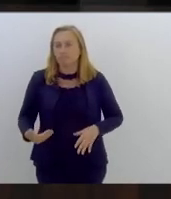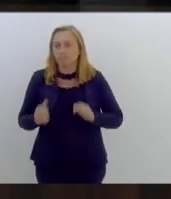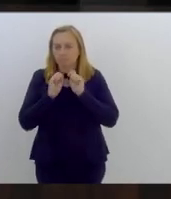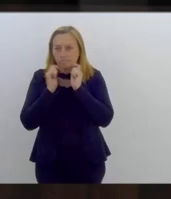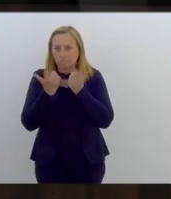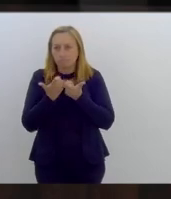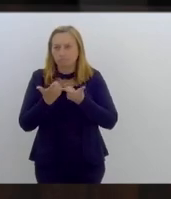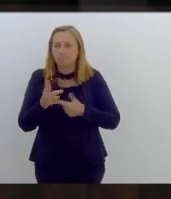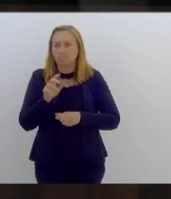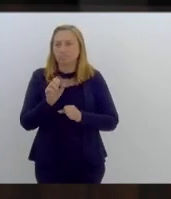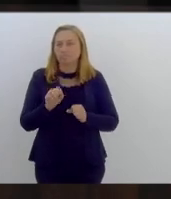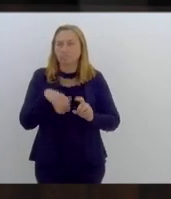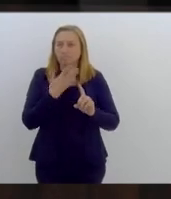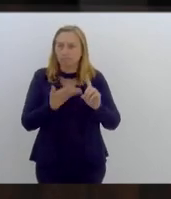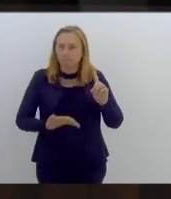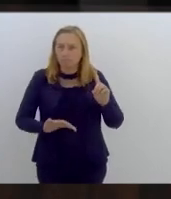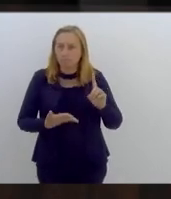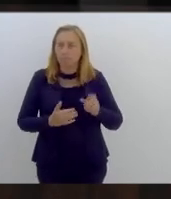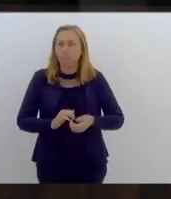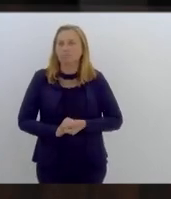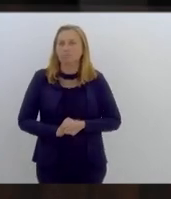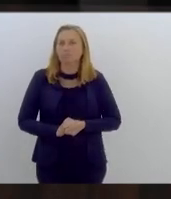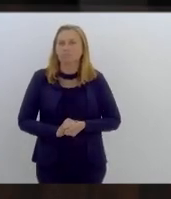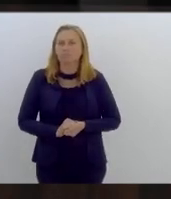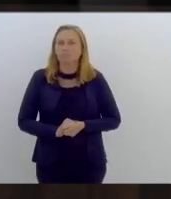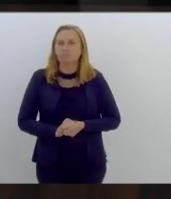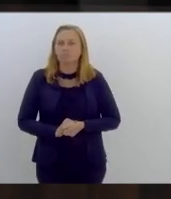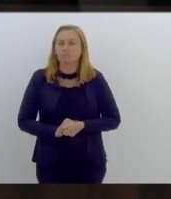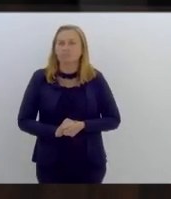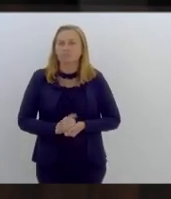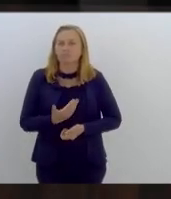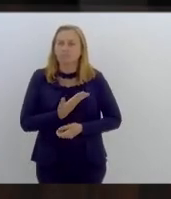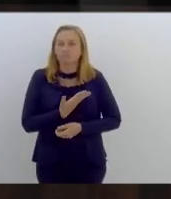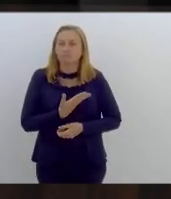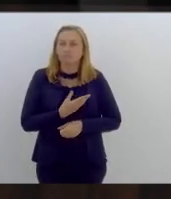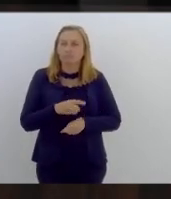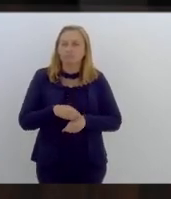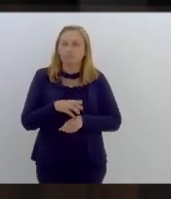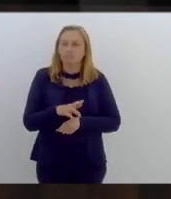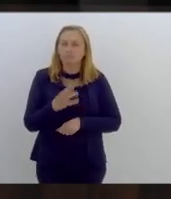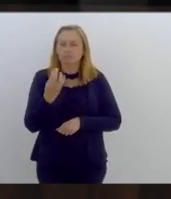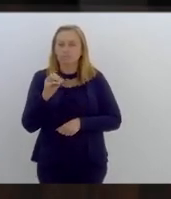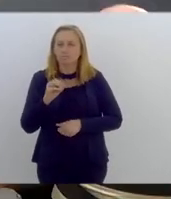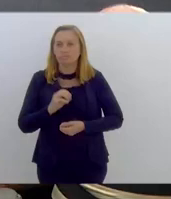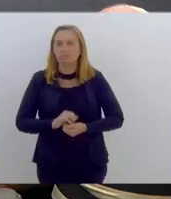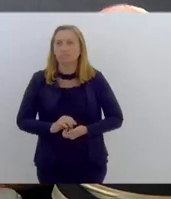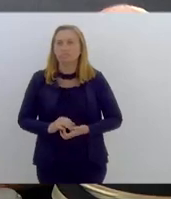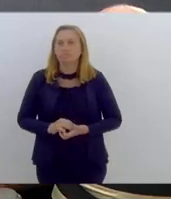possa fazer aqui uma homenagem aqui em cima para o nosso amigo doutor Rodrigo.